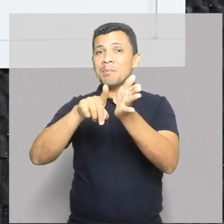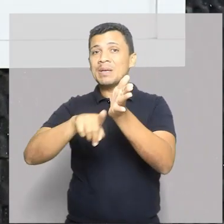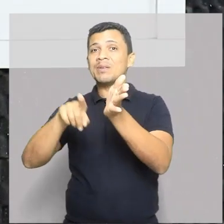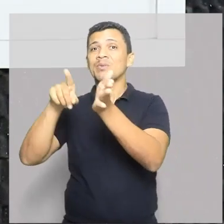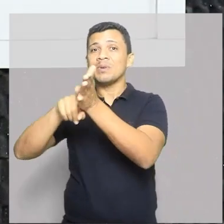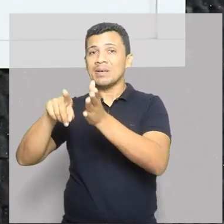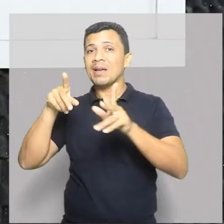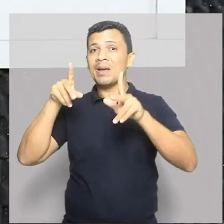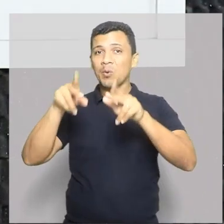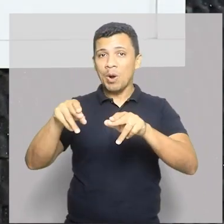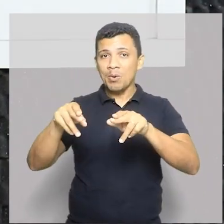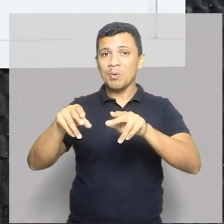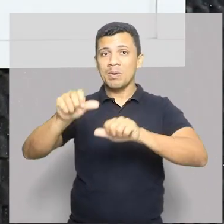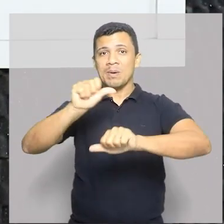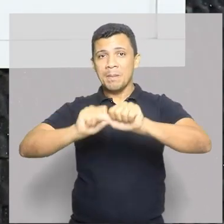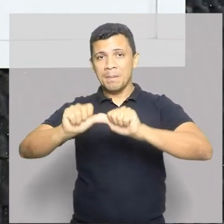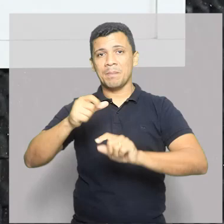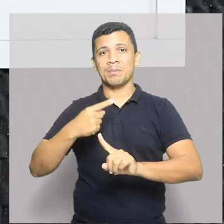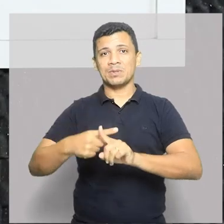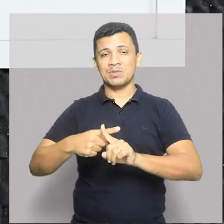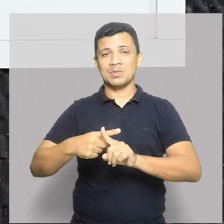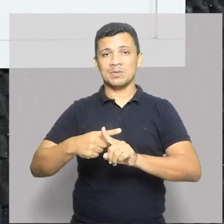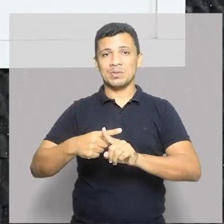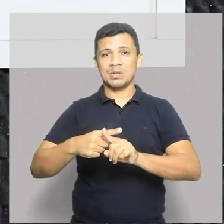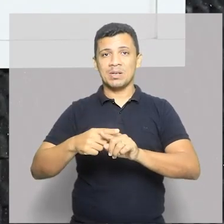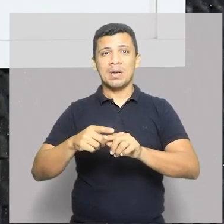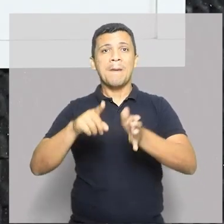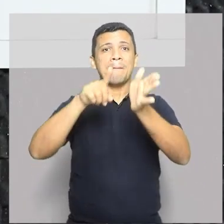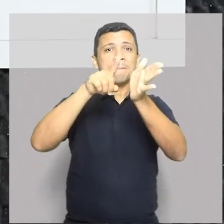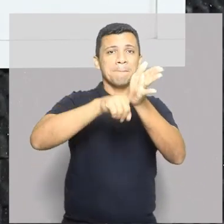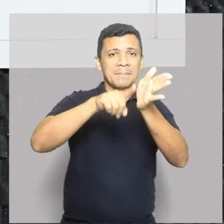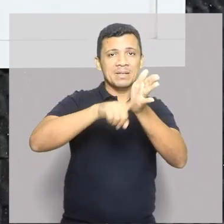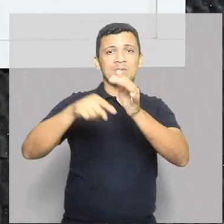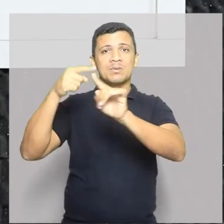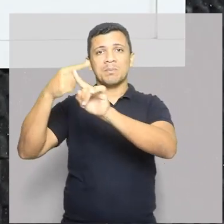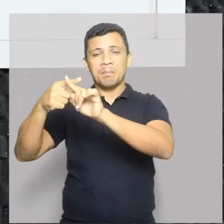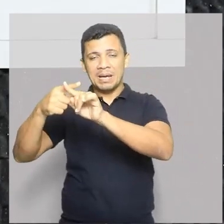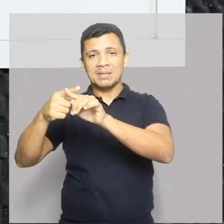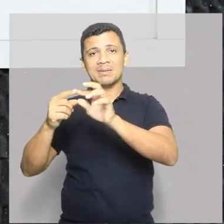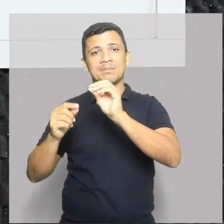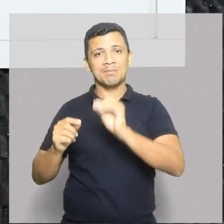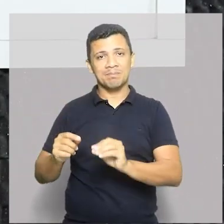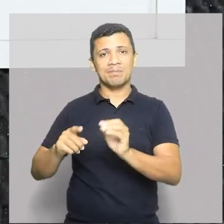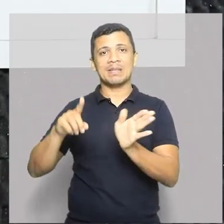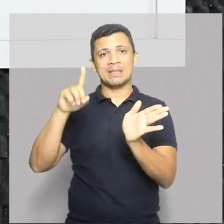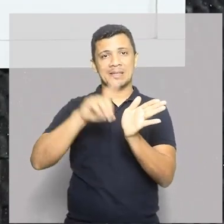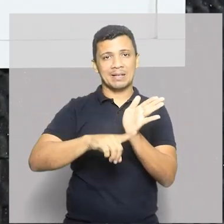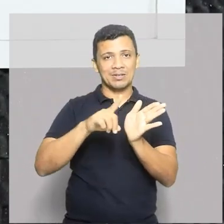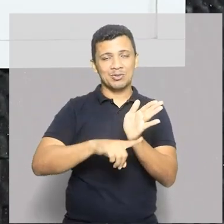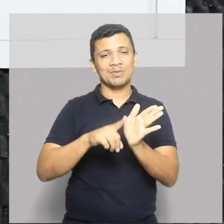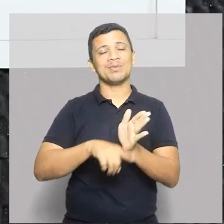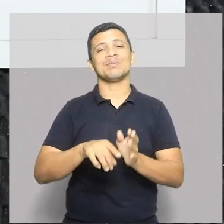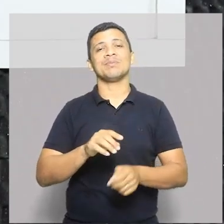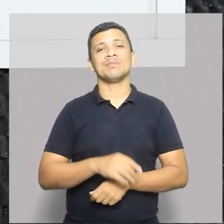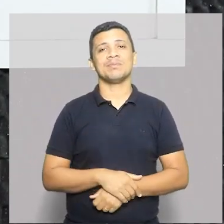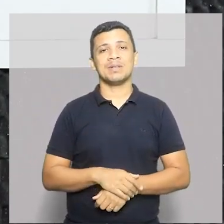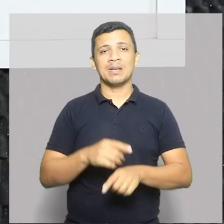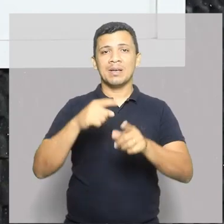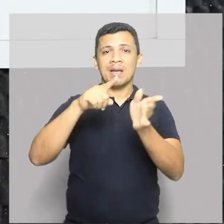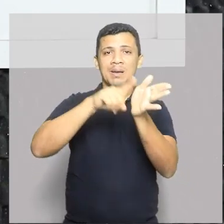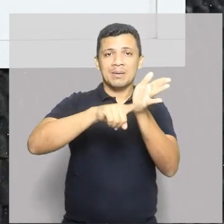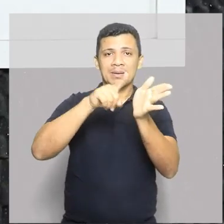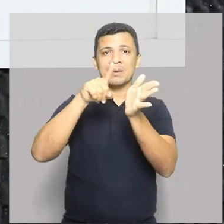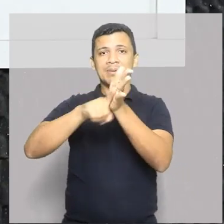sempre positivo. Sinais diferentes dá sempre negativo. De novo, sinais iguais, positivo.